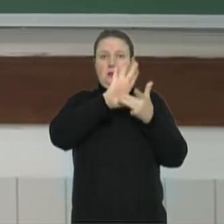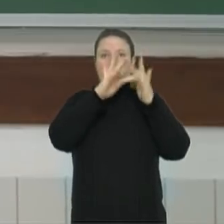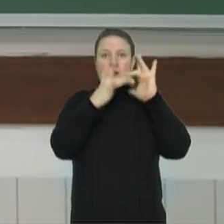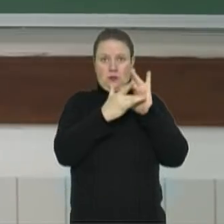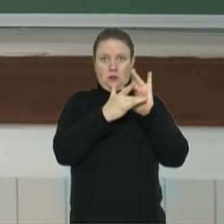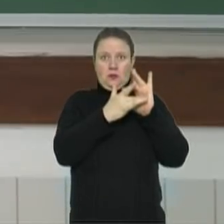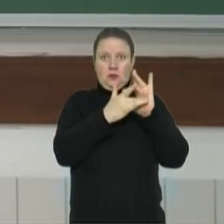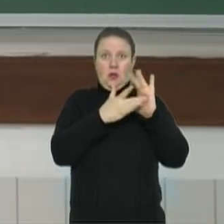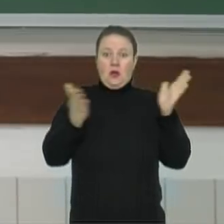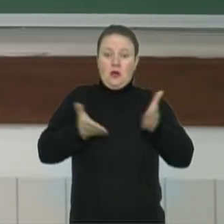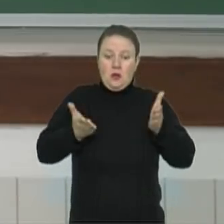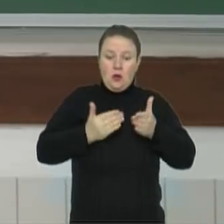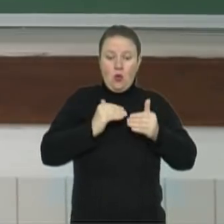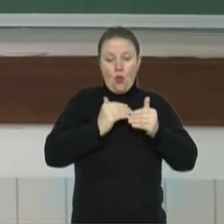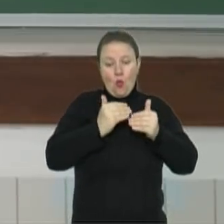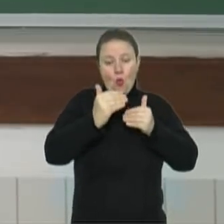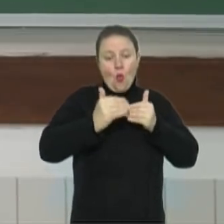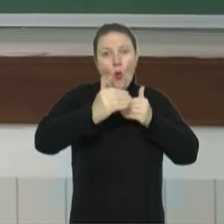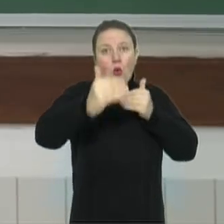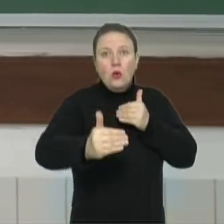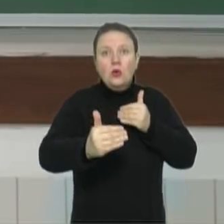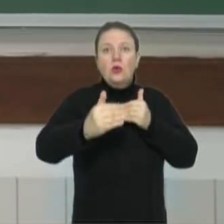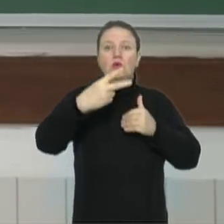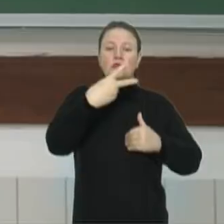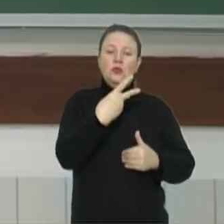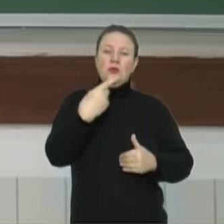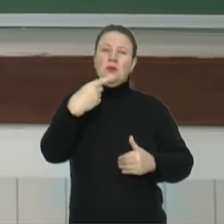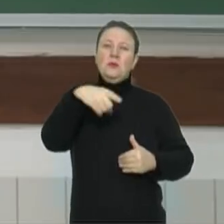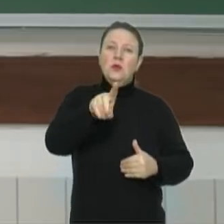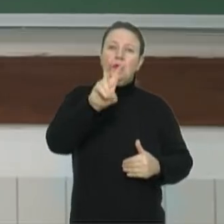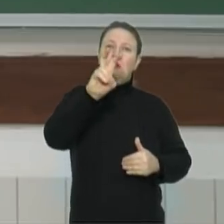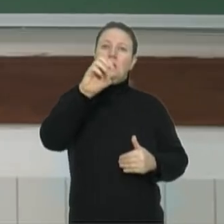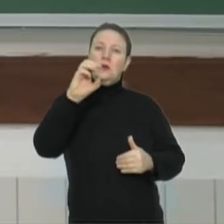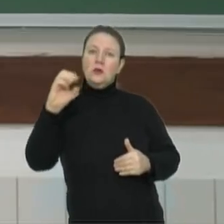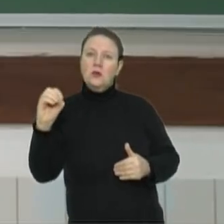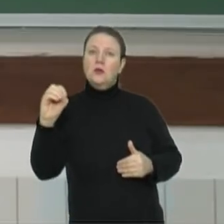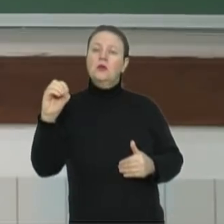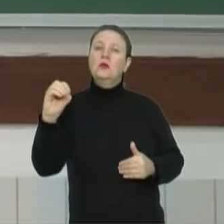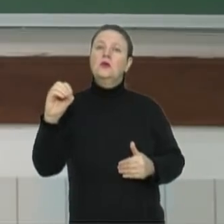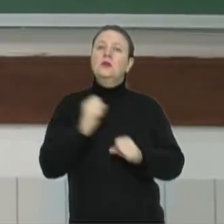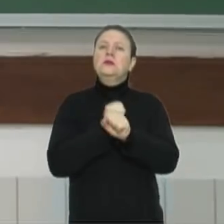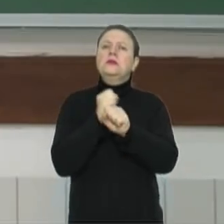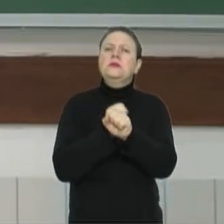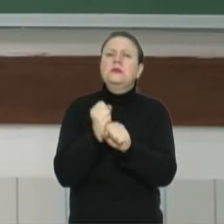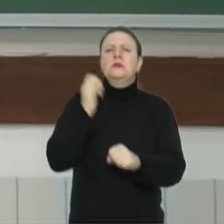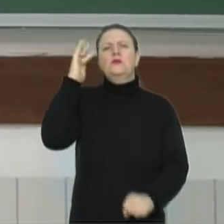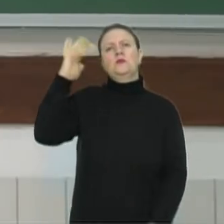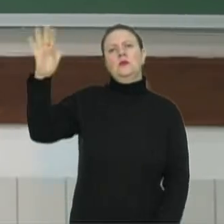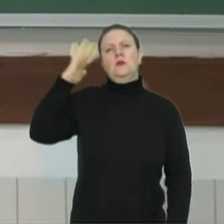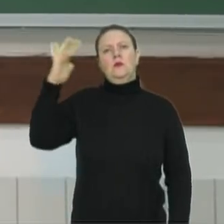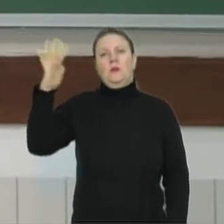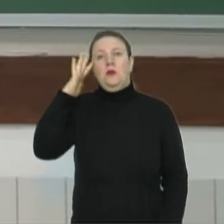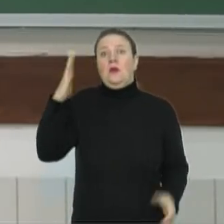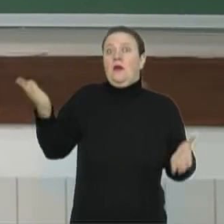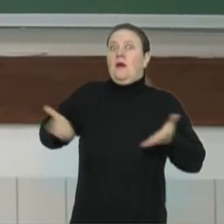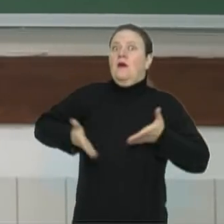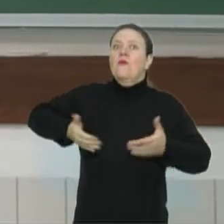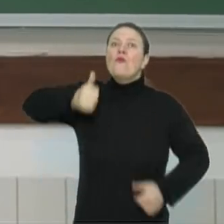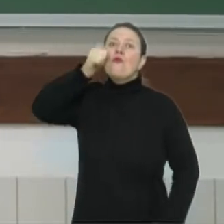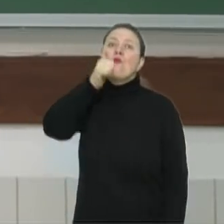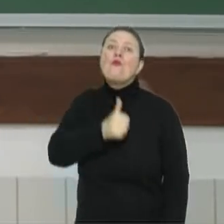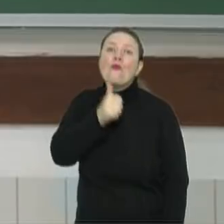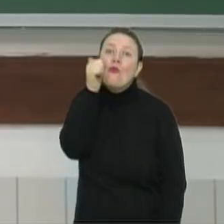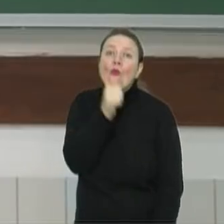Então são 2.500 anos de filosofia que nós estamos estudando e só agora estamos falando de uma filósofa, de